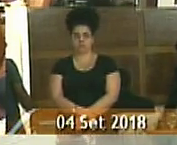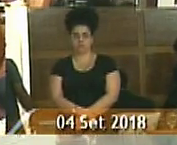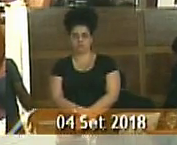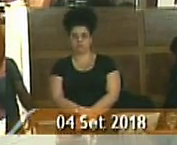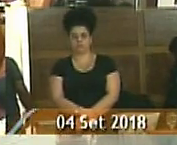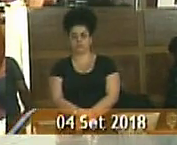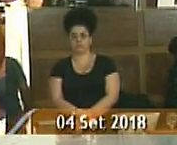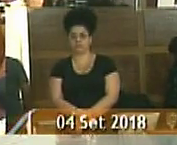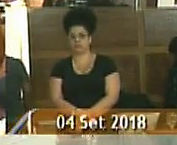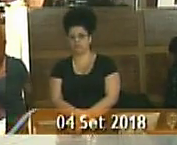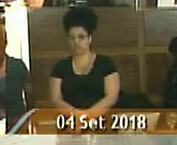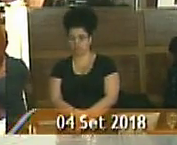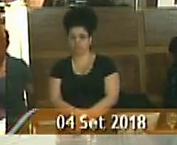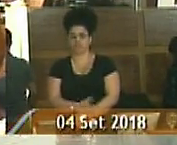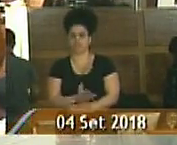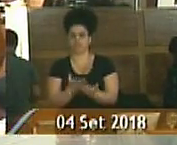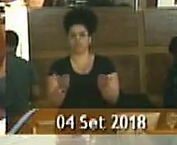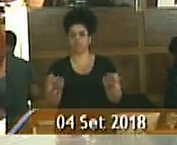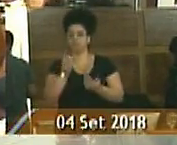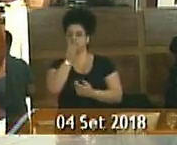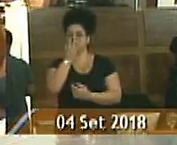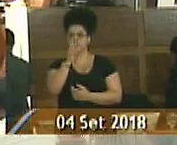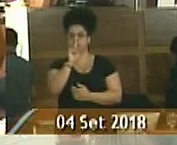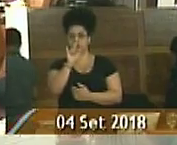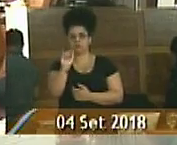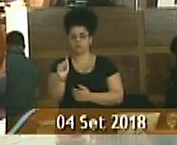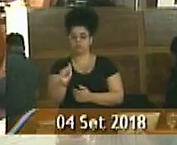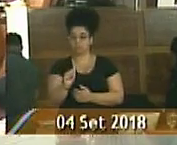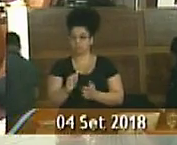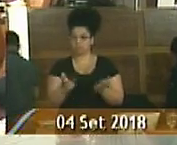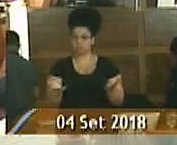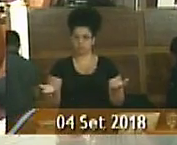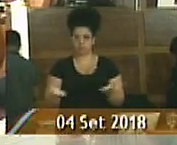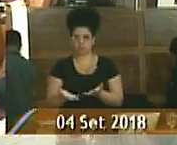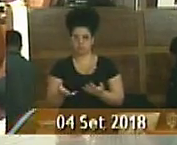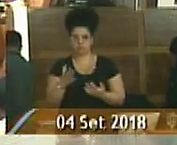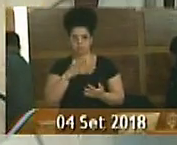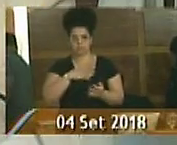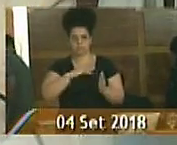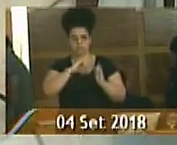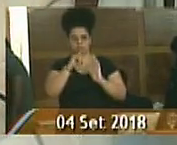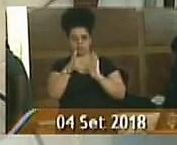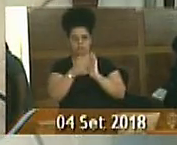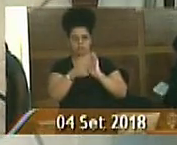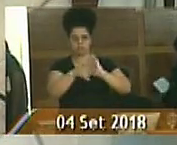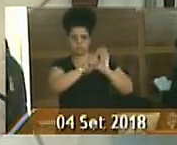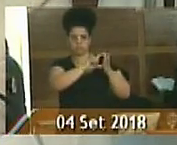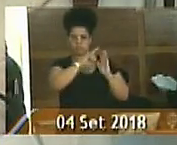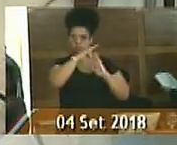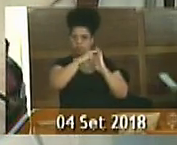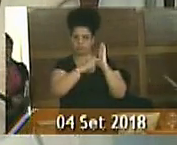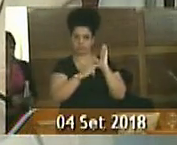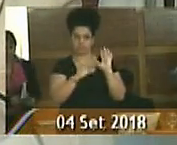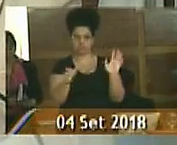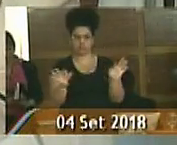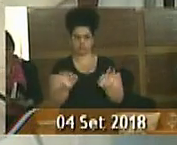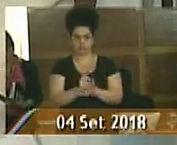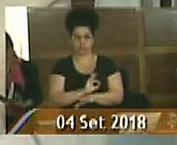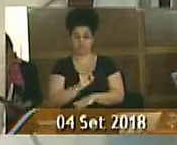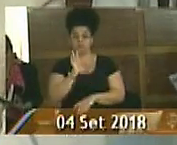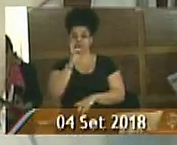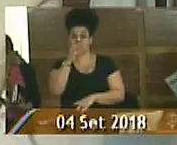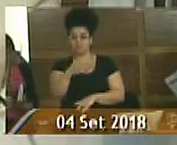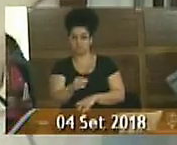Senhoras e senhores, bom dia a todos. Bem, hoje as minhas indicações já foram lidas e todas